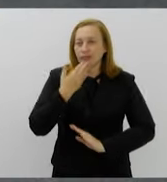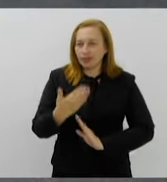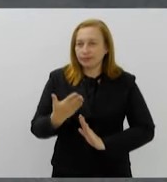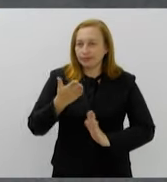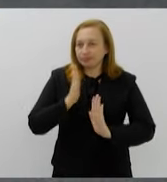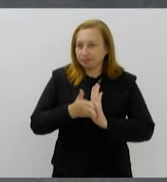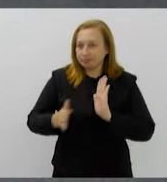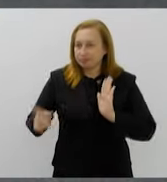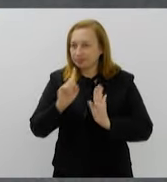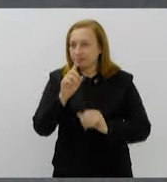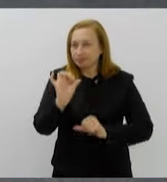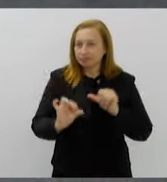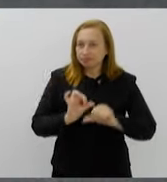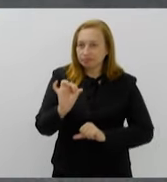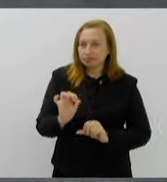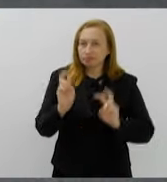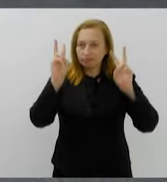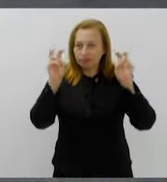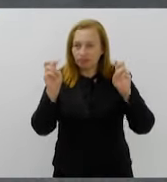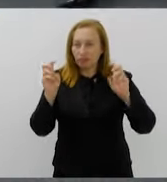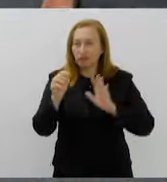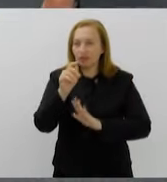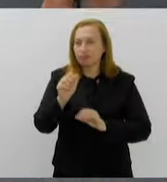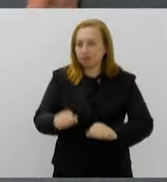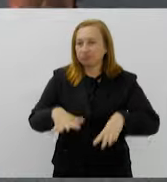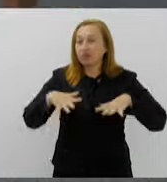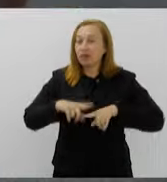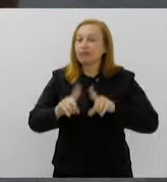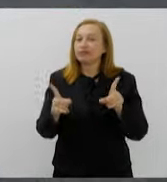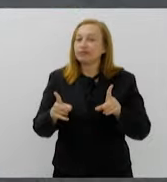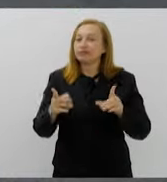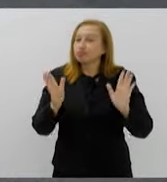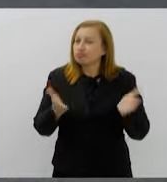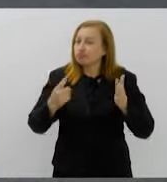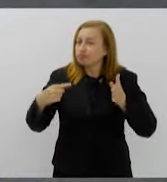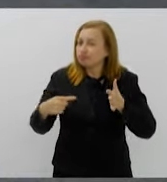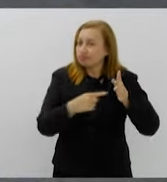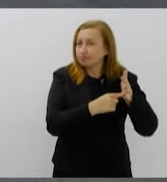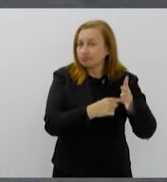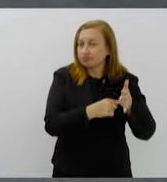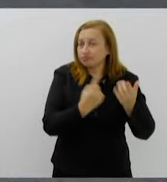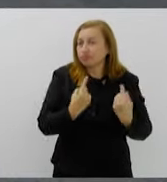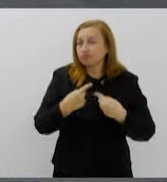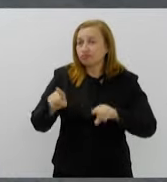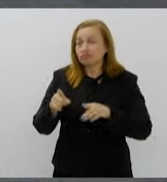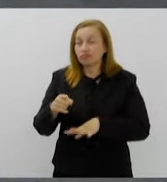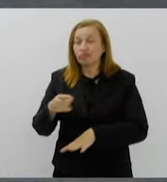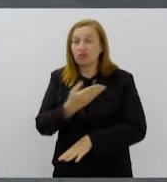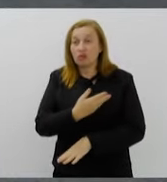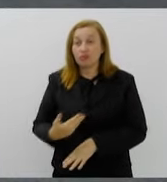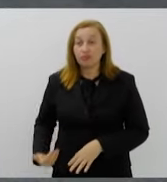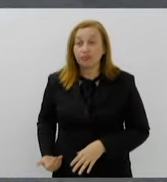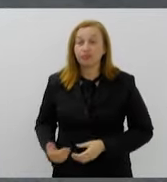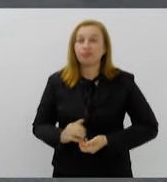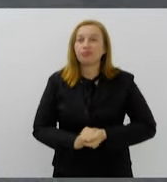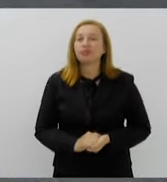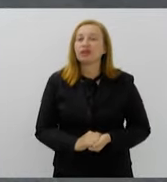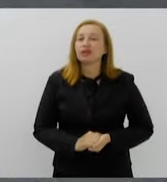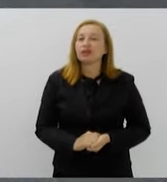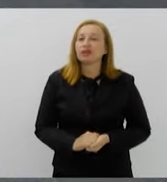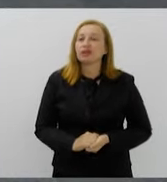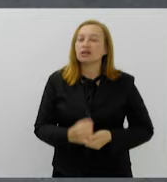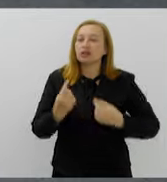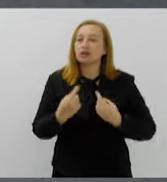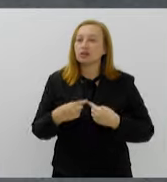mudar aqui a dinâmica do plenário Mas hoje tem uma denúncia gravíssima a fazer contra o governador que tá fazendo um ataque